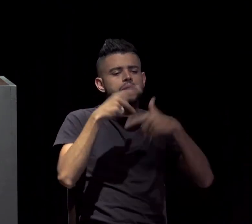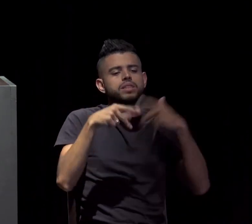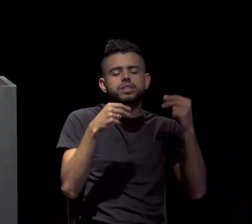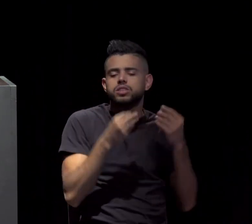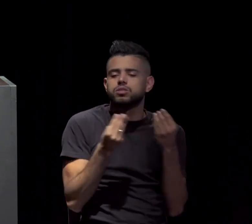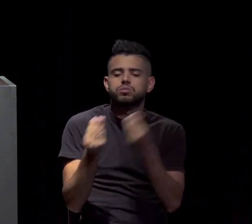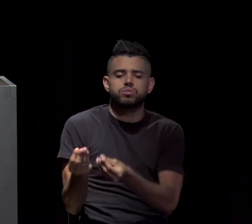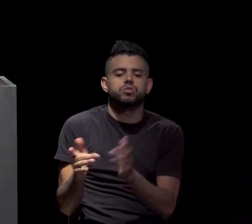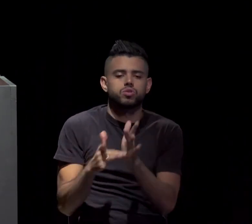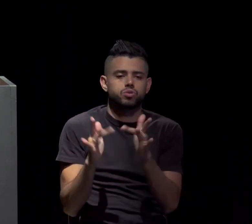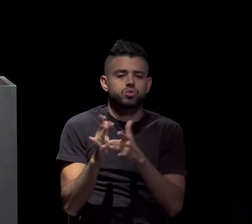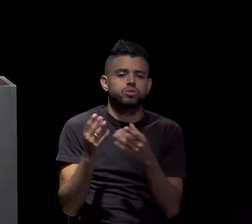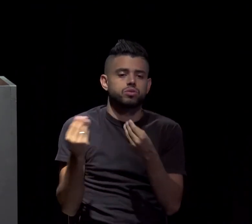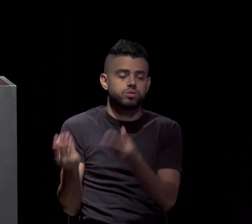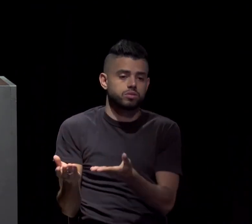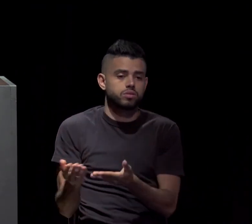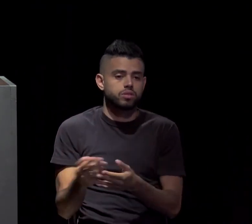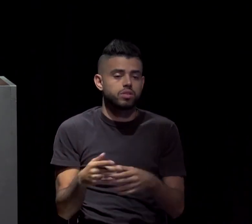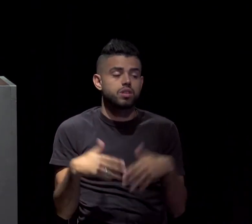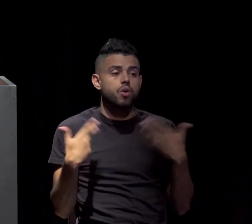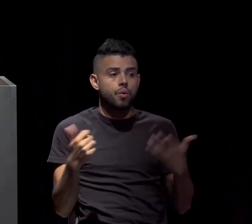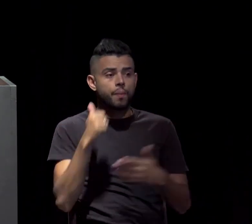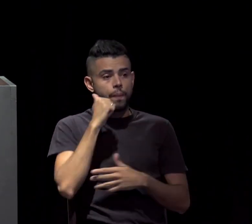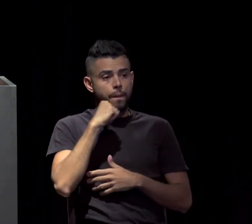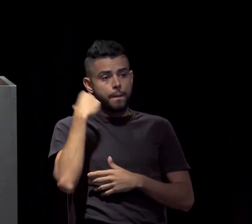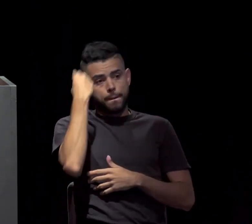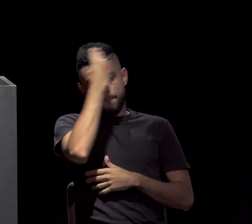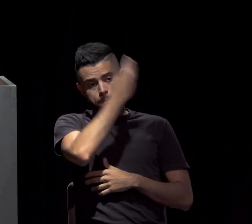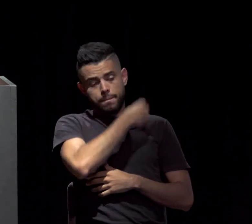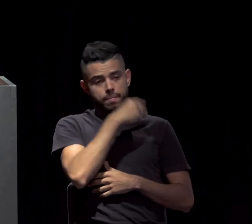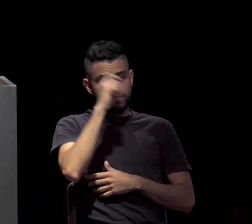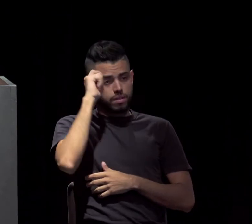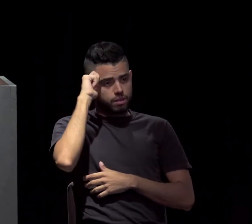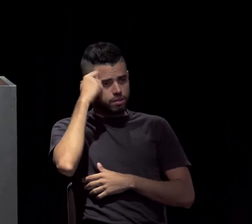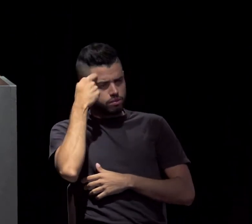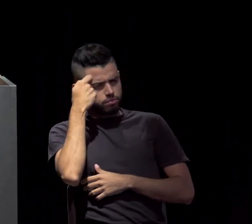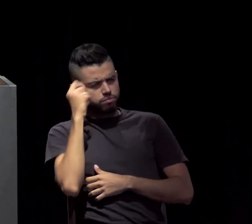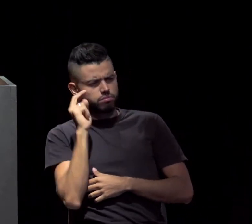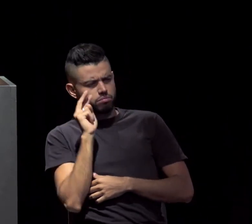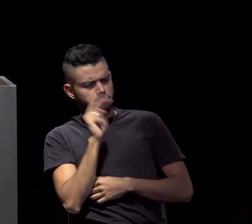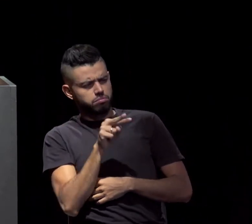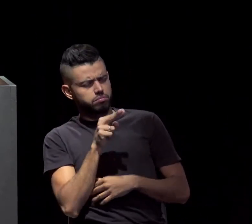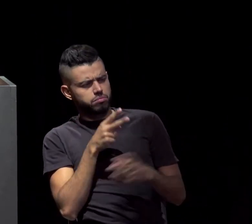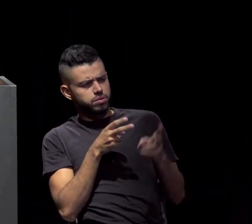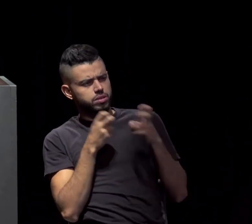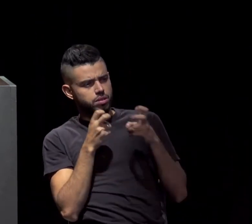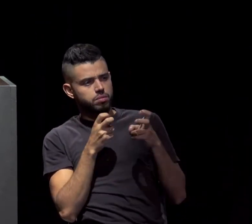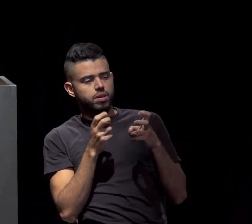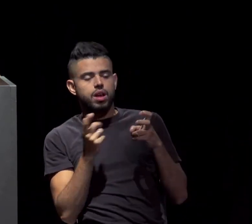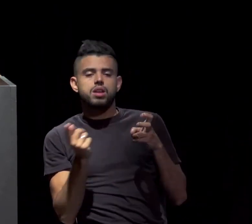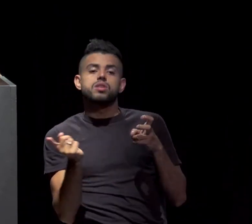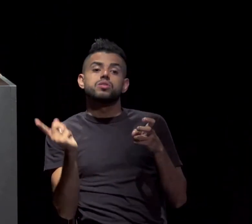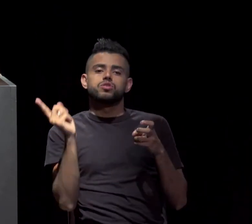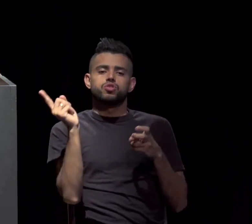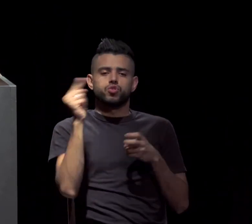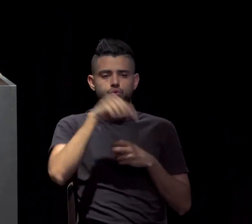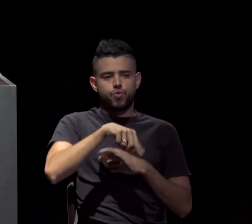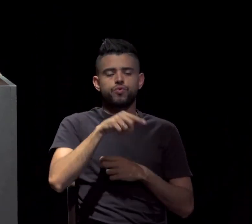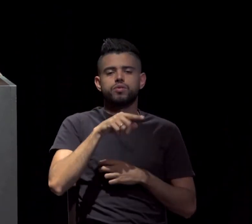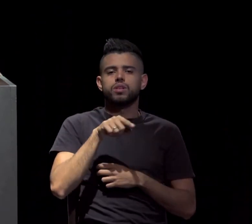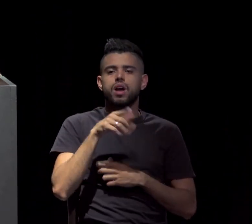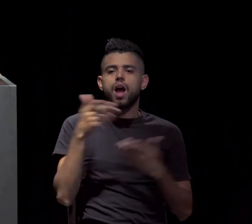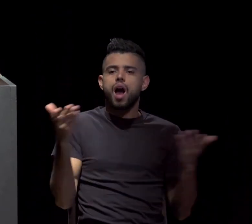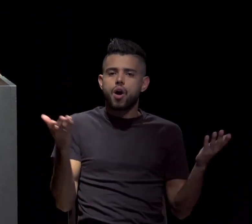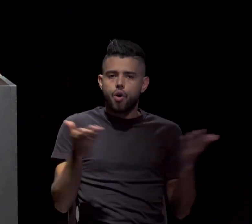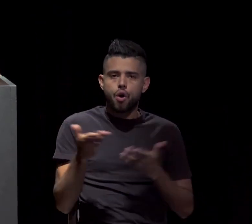menino. Nossa Senhora, uma vez reconhecendo esse desvio de percepção, ela volta na narrativa da Nilce e diz: agora eu